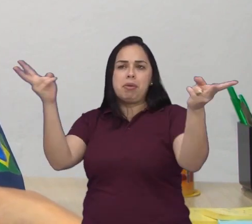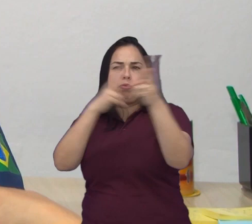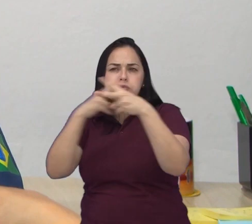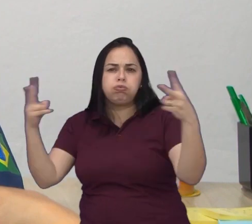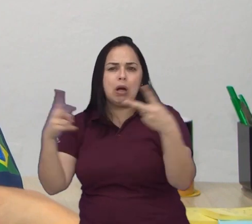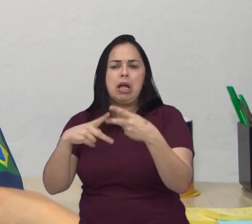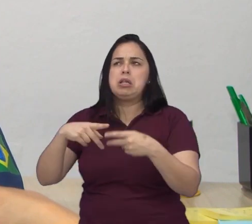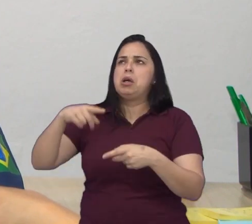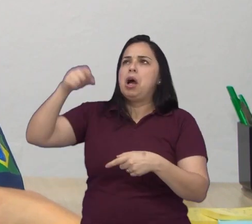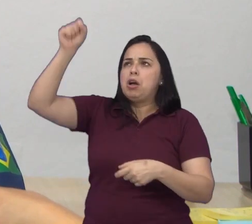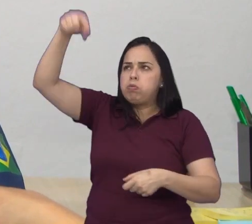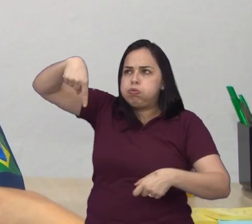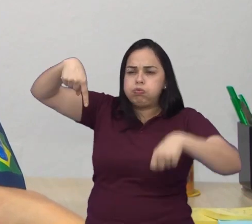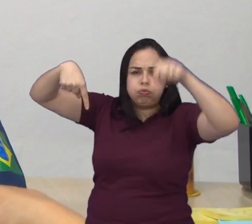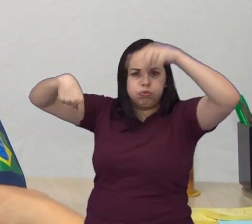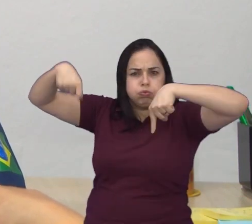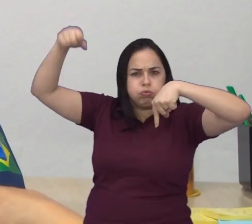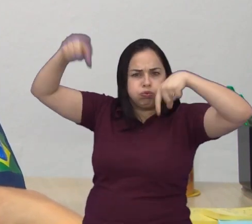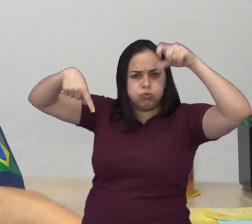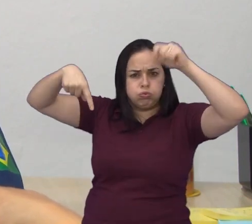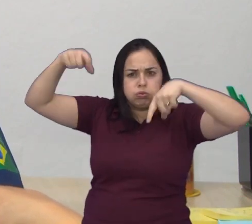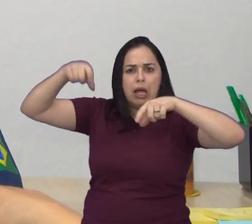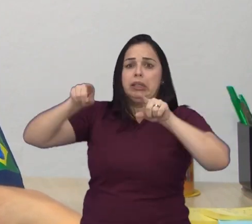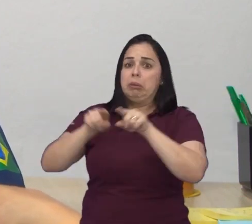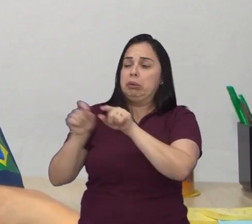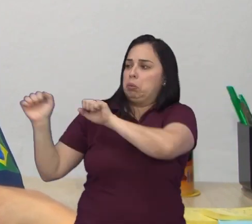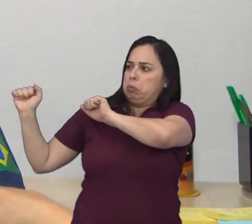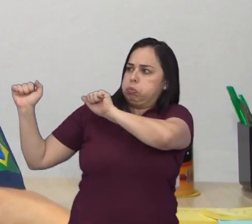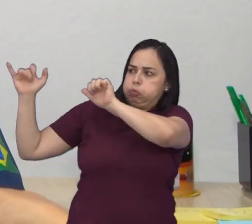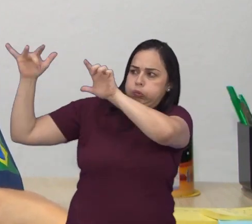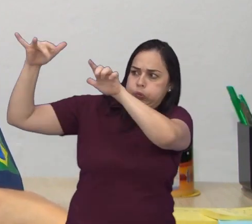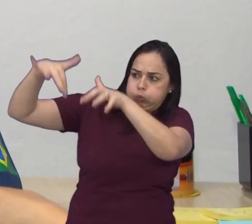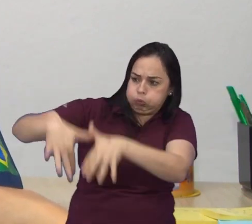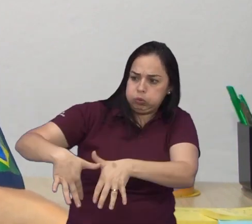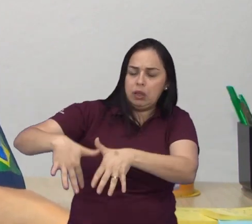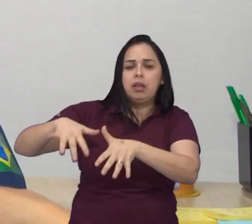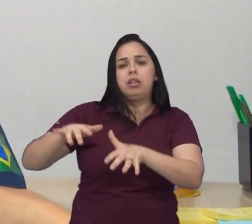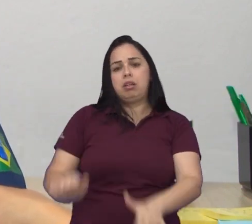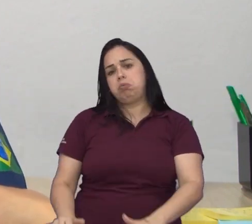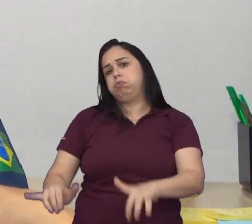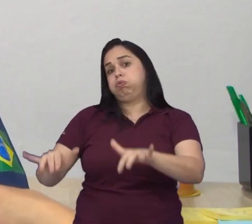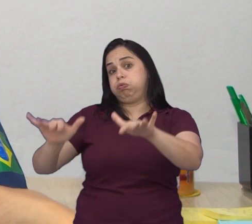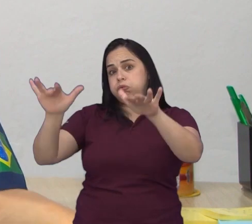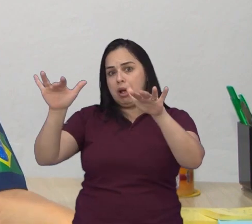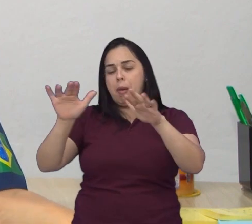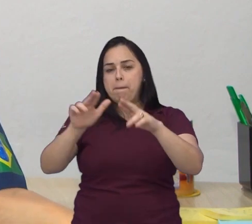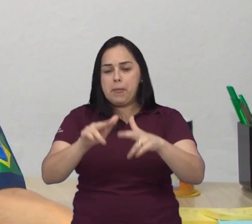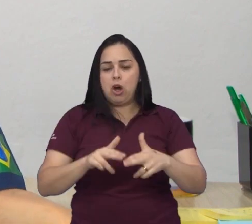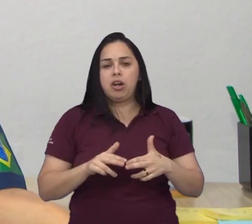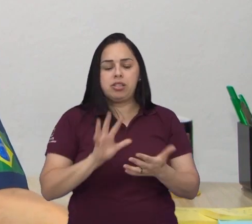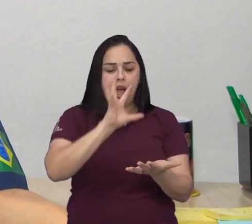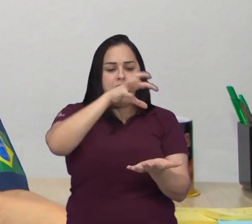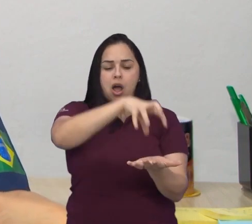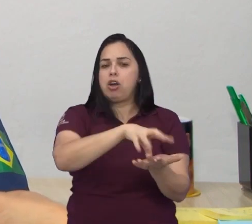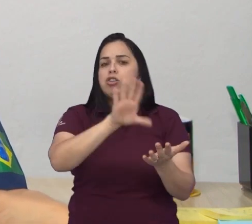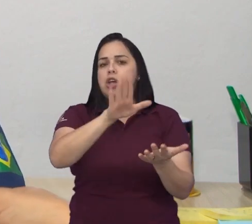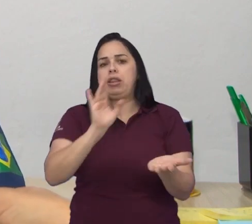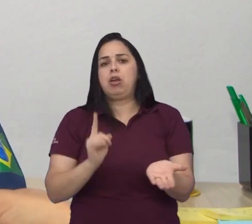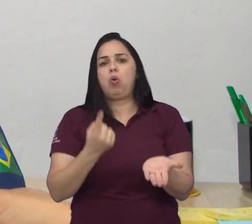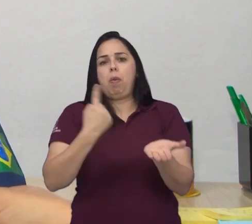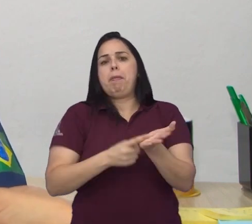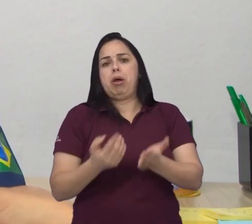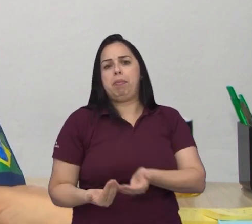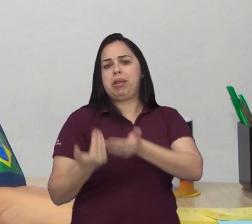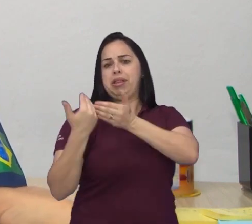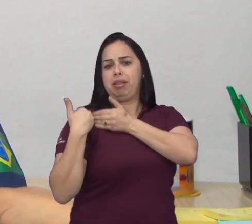tanto na chuva de granizo, como também no escorregamento e na inundação. Então, são órgãos, né, comprometidos